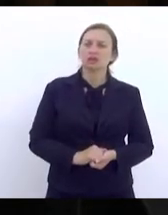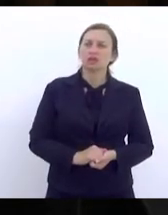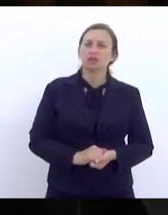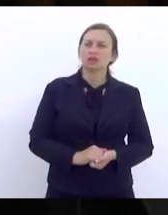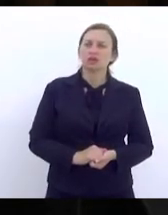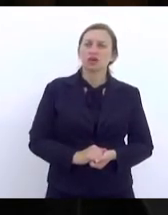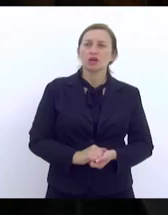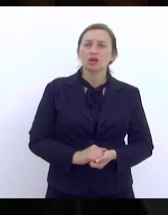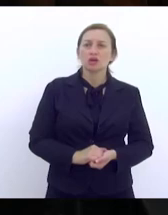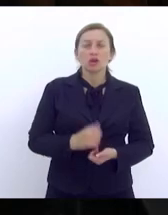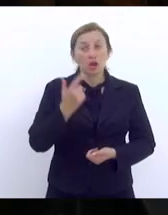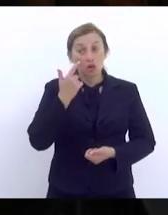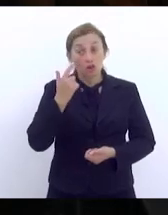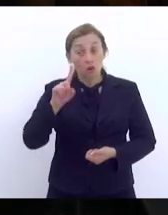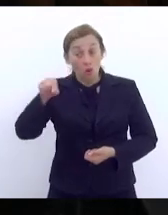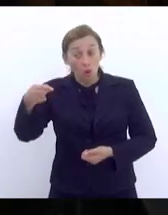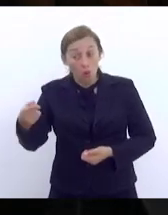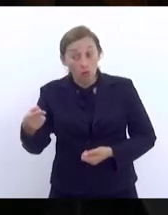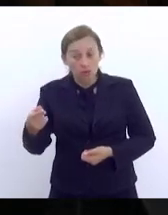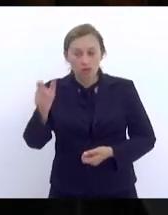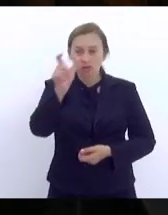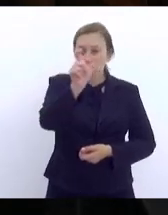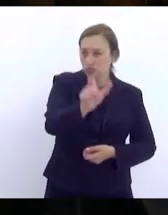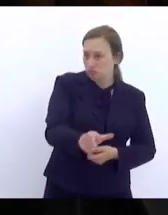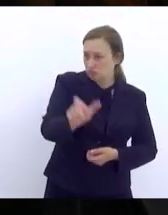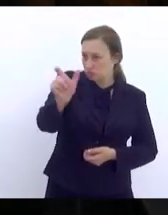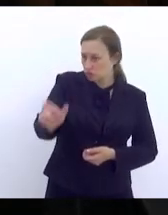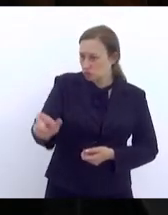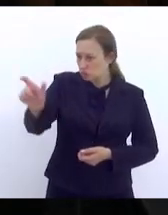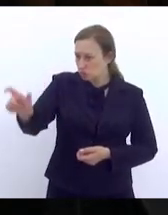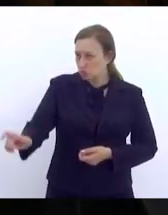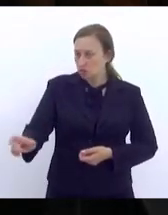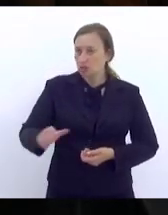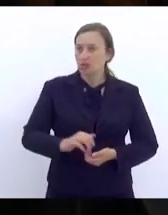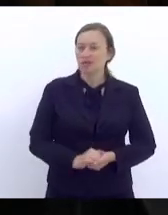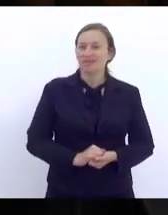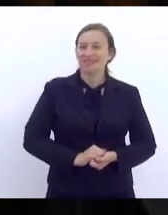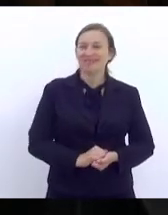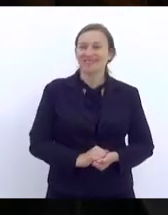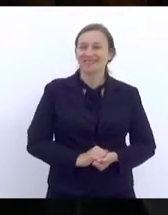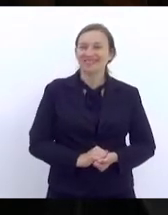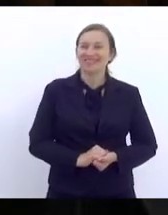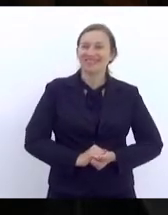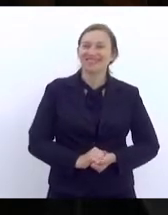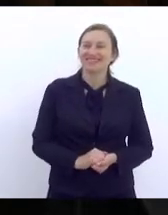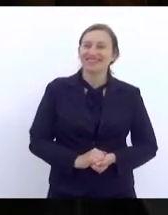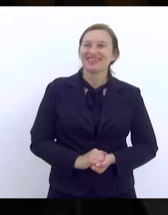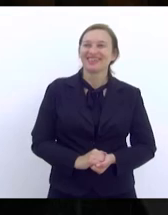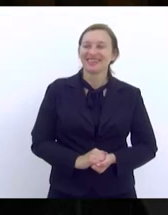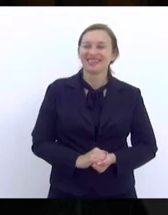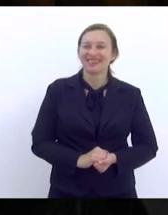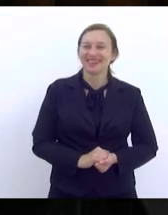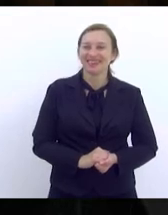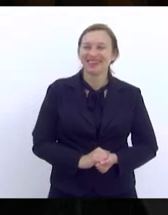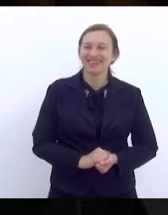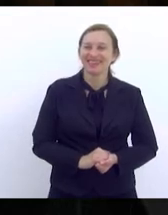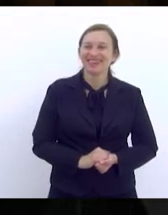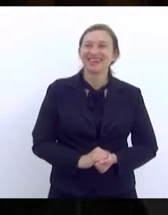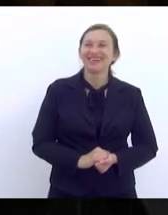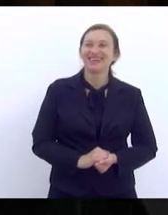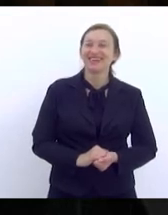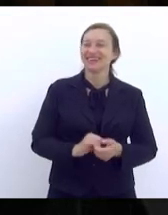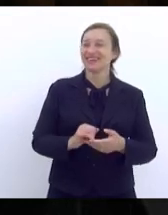eu abordava outros eleitores que dava aquele sorriso assim de canto de boca de